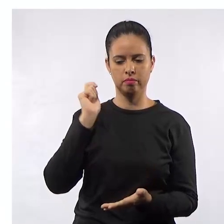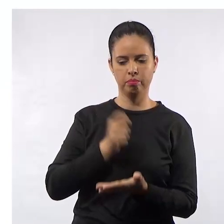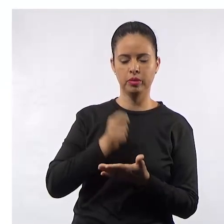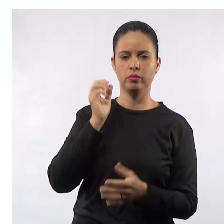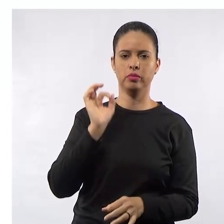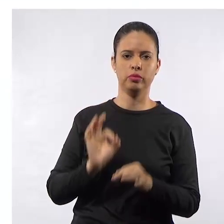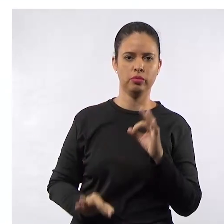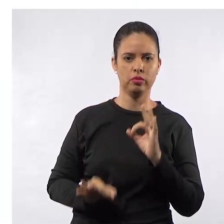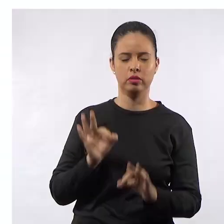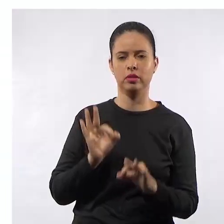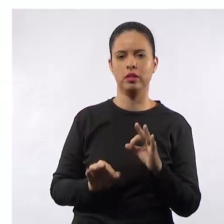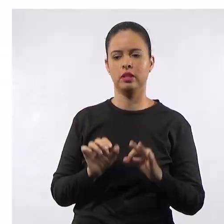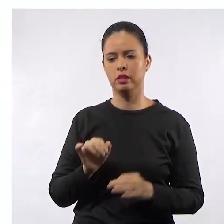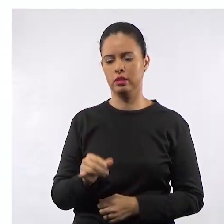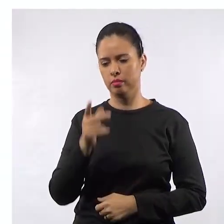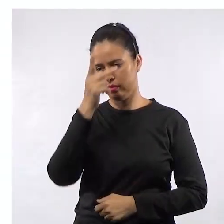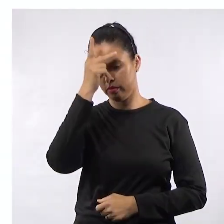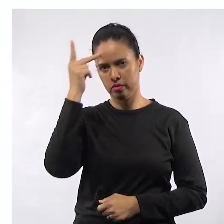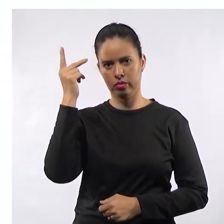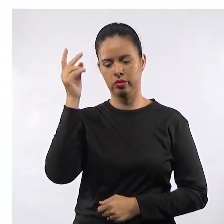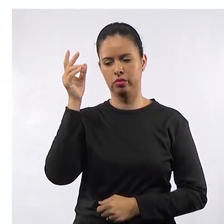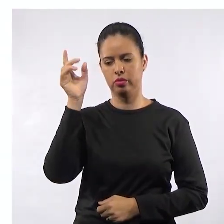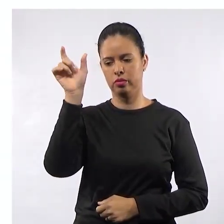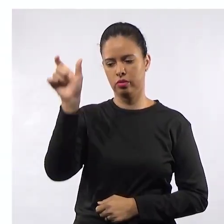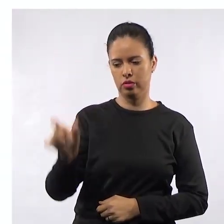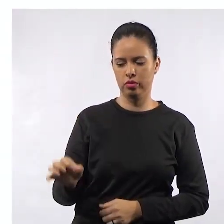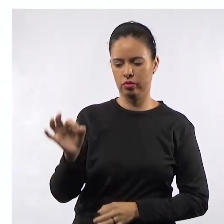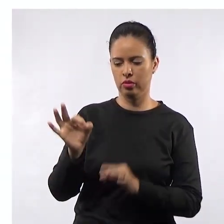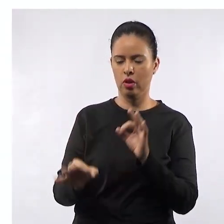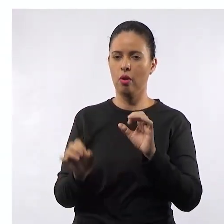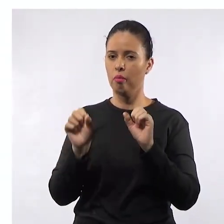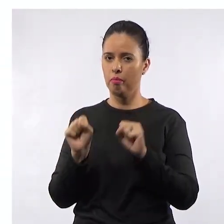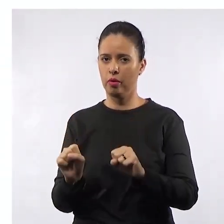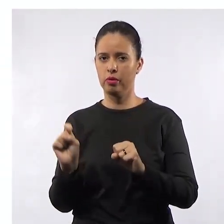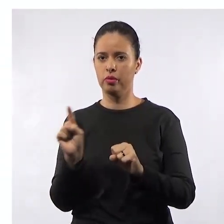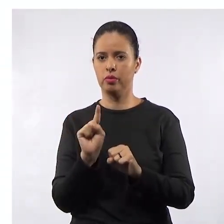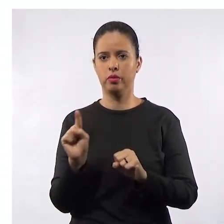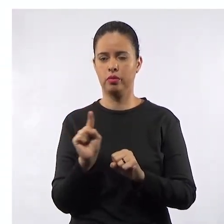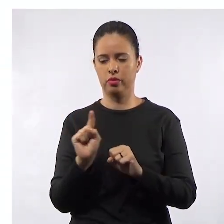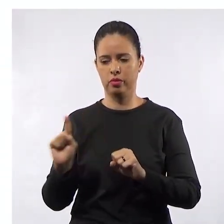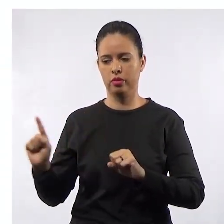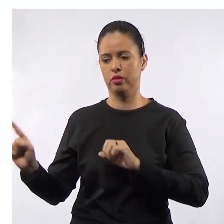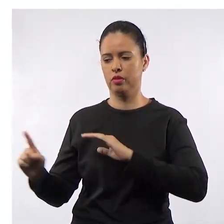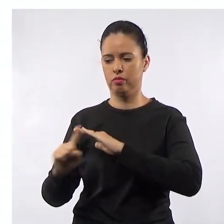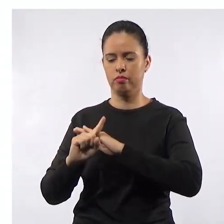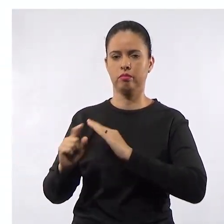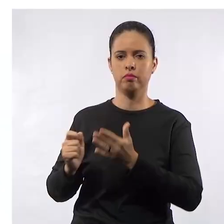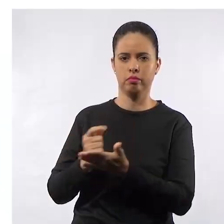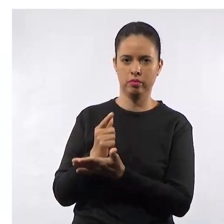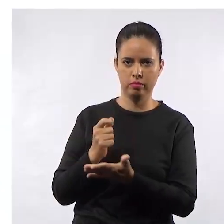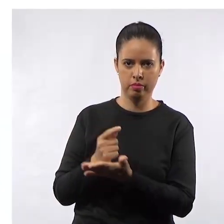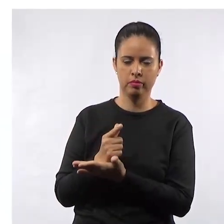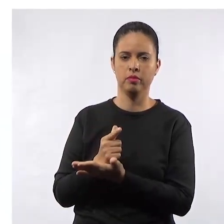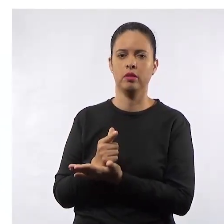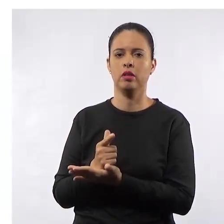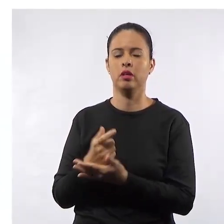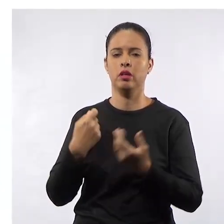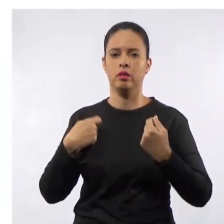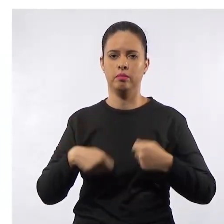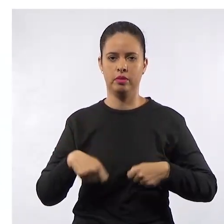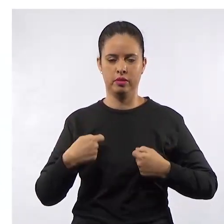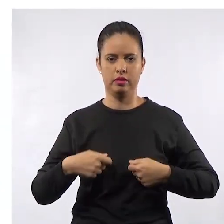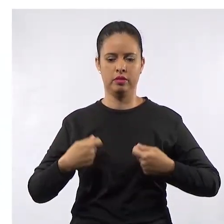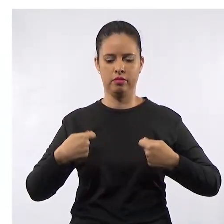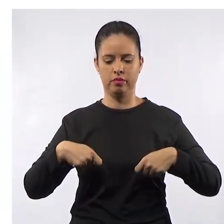muitos julgamentos a respeito se a pessoa jurídica pode ou não ali ser considerada consumidora, tá? temos que observar a questão